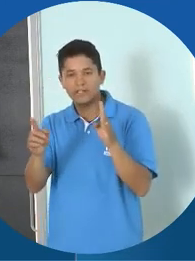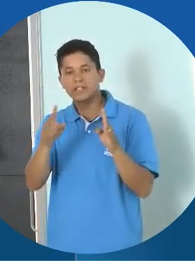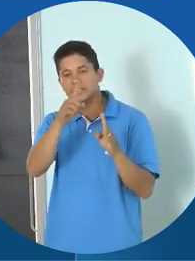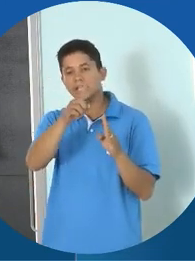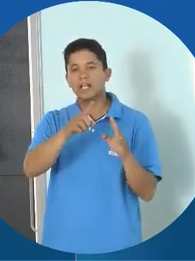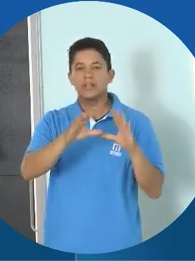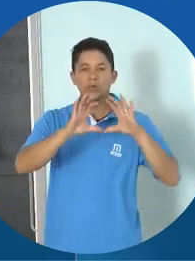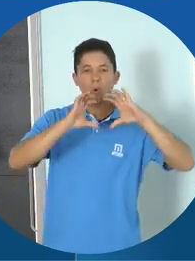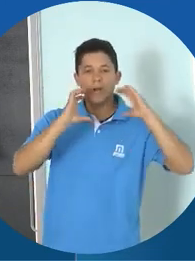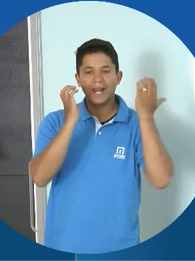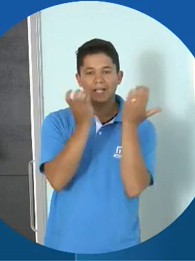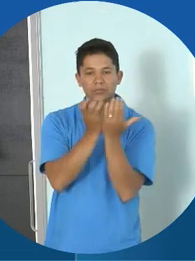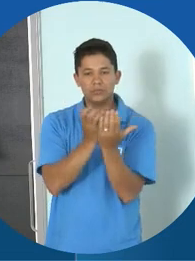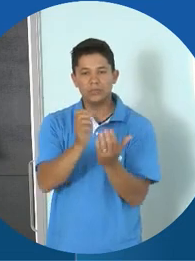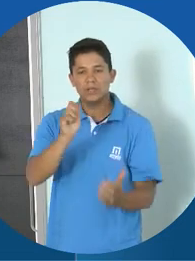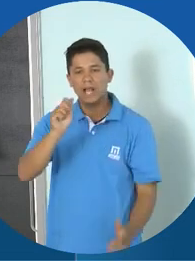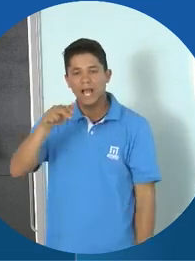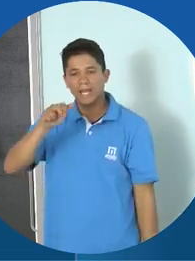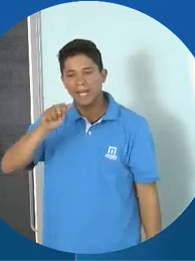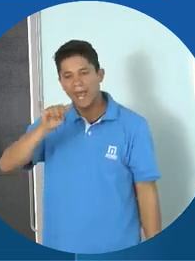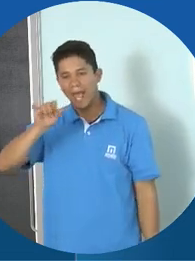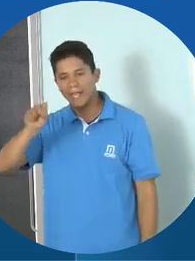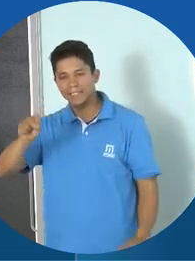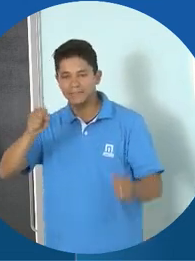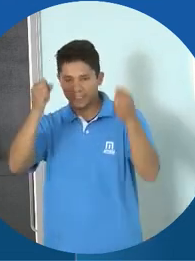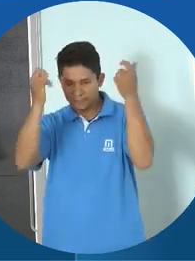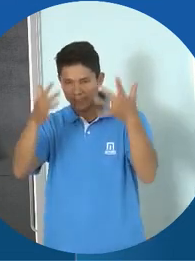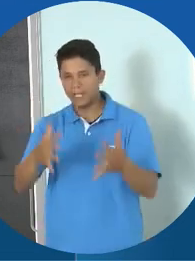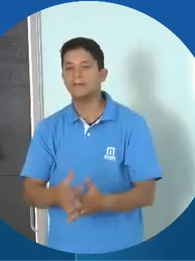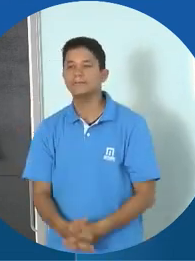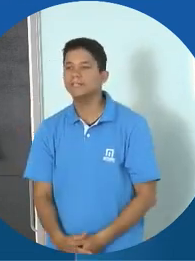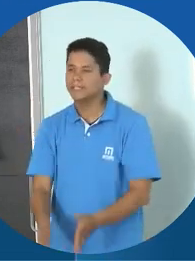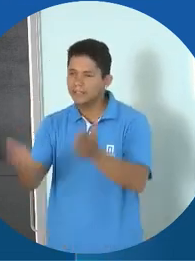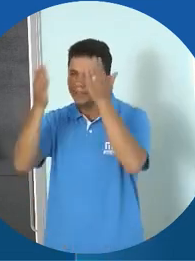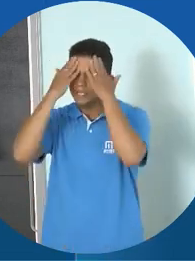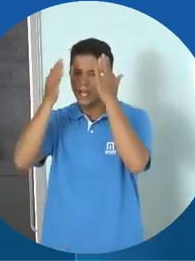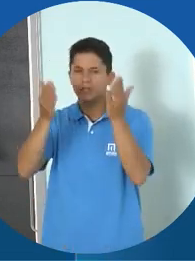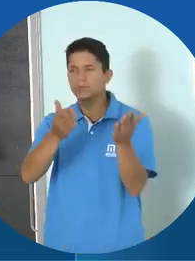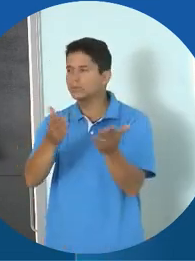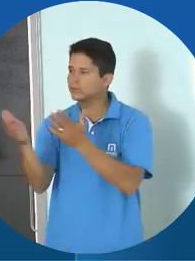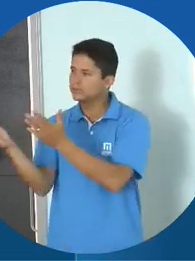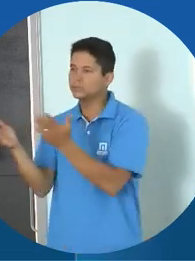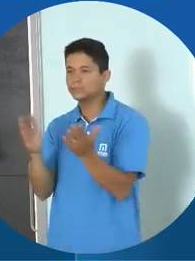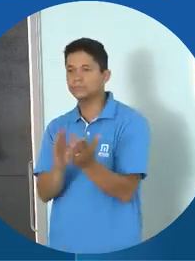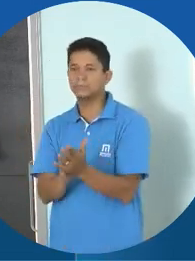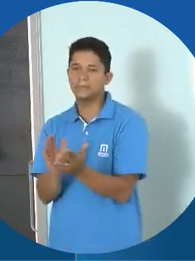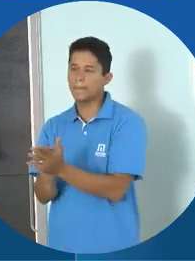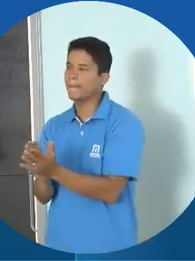Congresso. E eu agradeço pela atenção de todos, e muito obrigado.